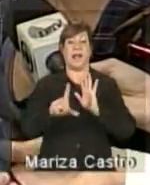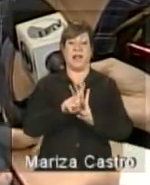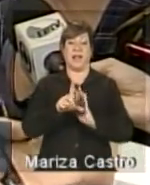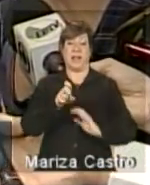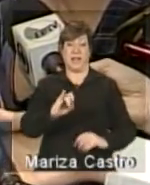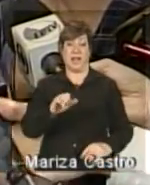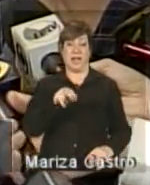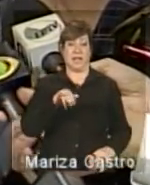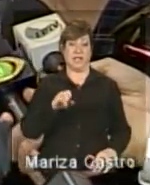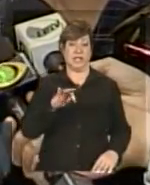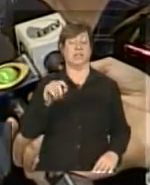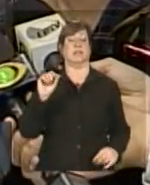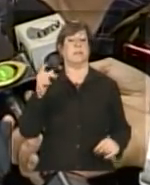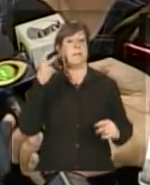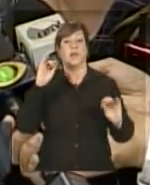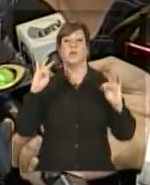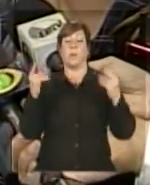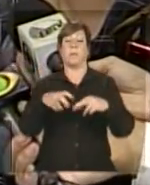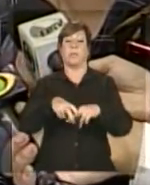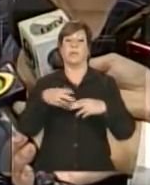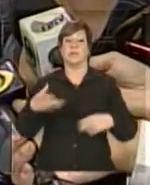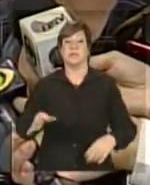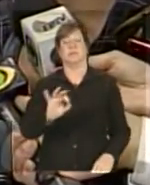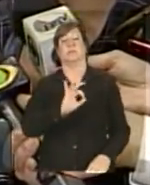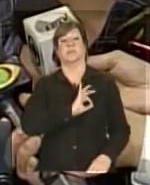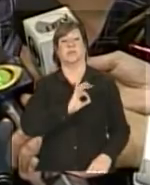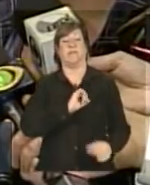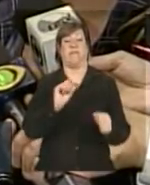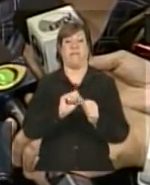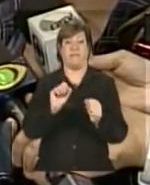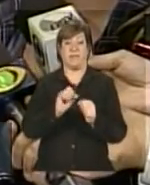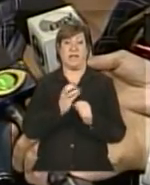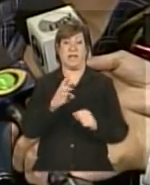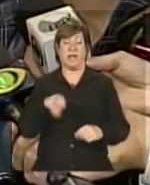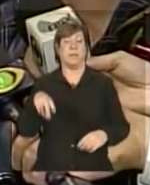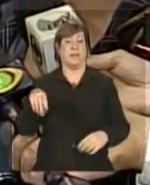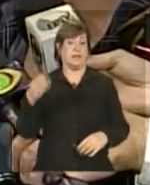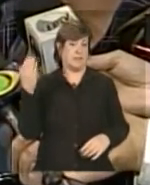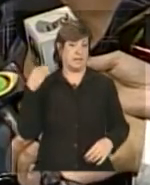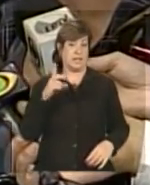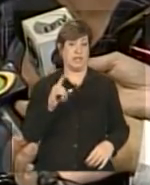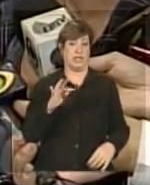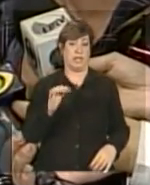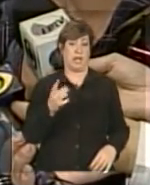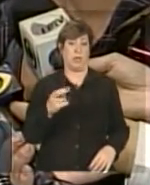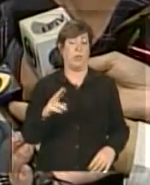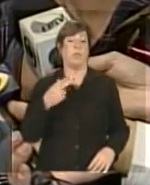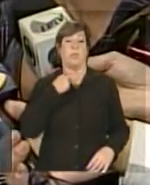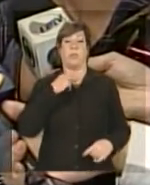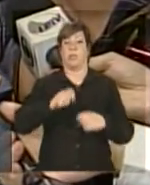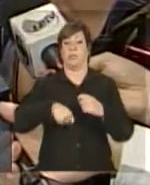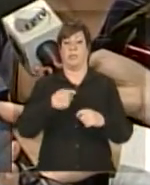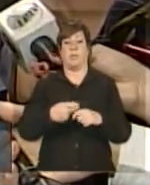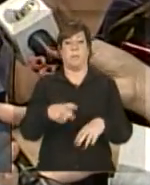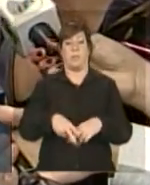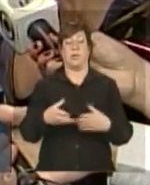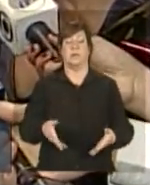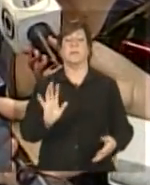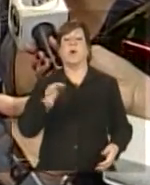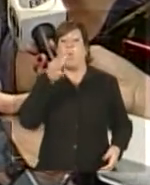para todos e que por isso os militares que cometeram crimes durante a ditadura não poderiam ser punidos por isso. A senhora, na opinião da